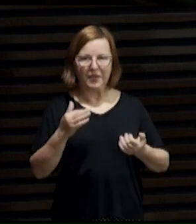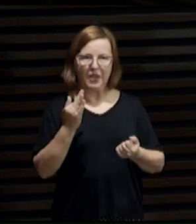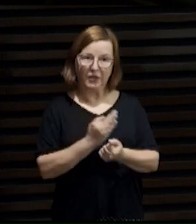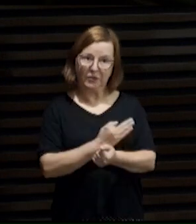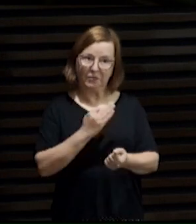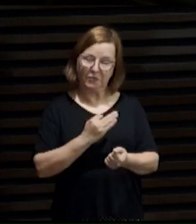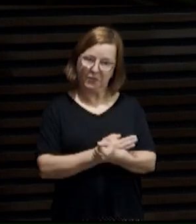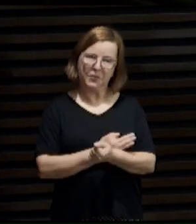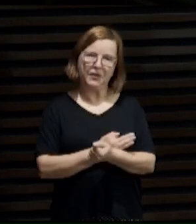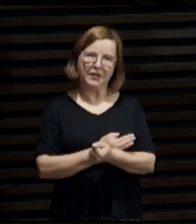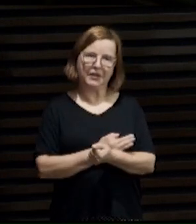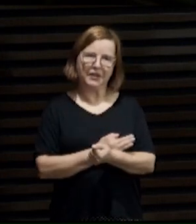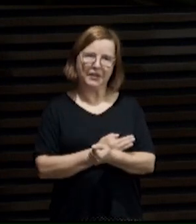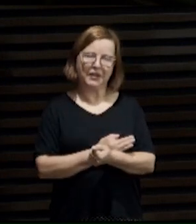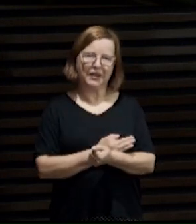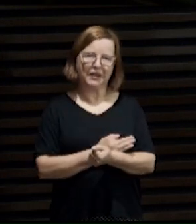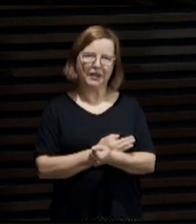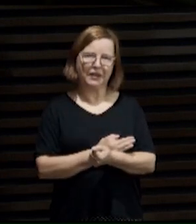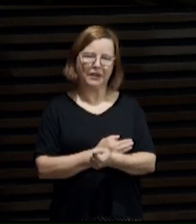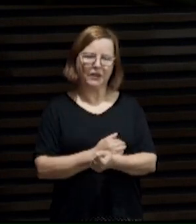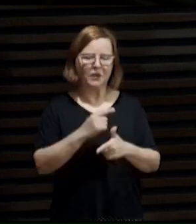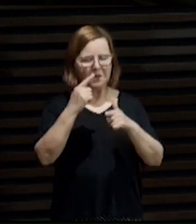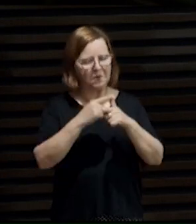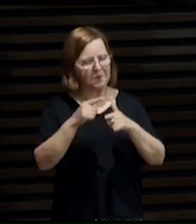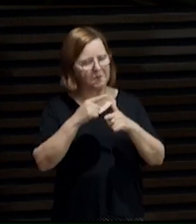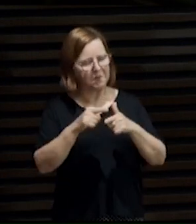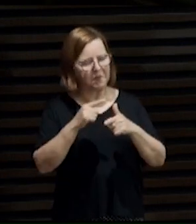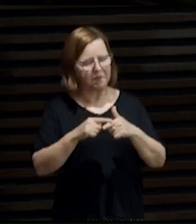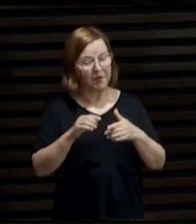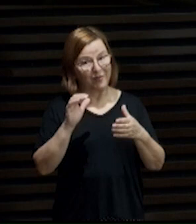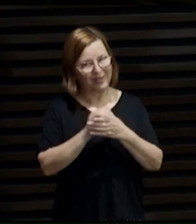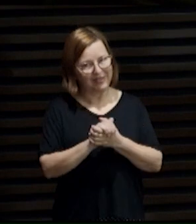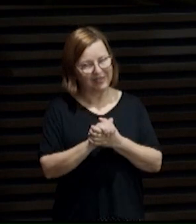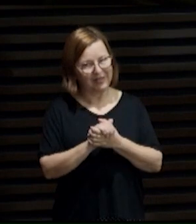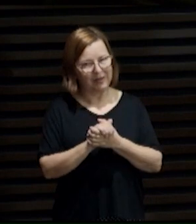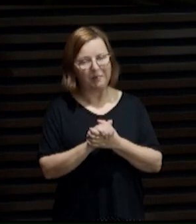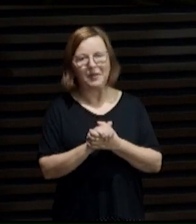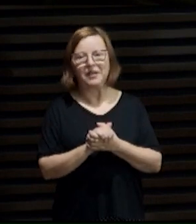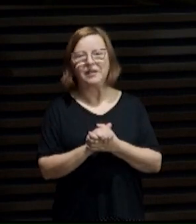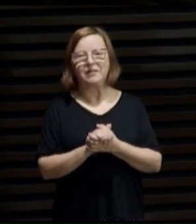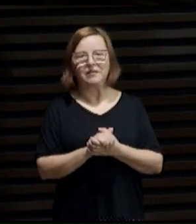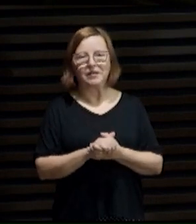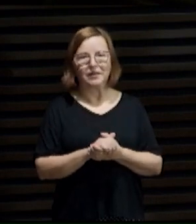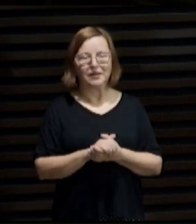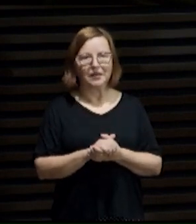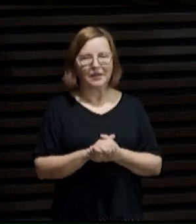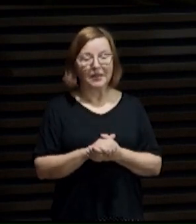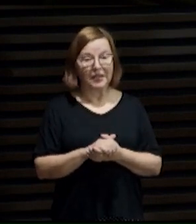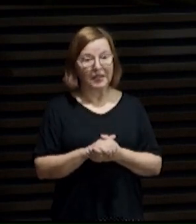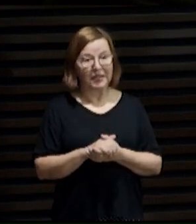do matrimônio, da maternidade, e ao mesmo tempo sendo dóceis, como a uva que